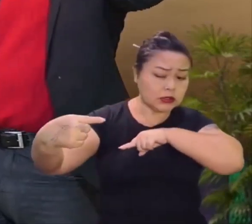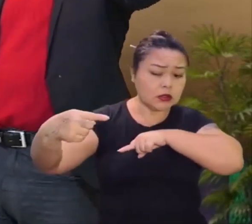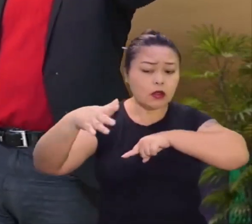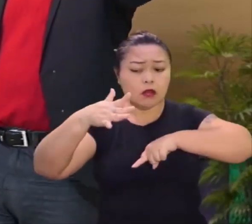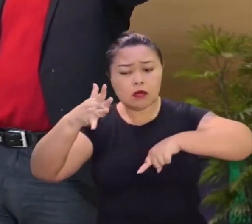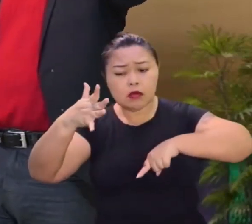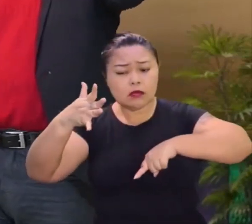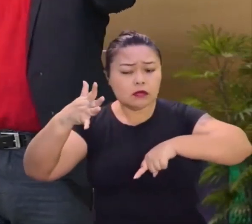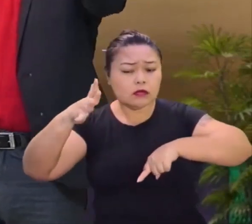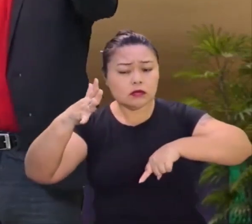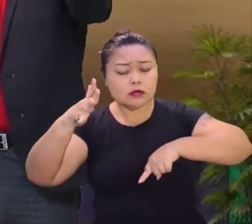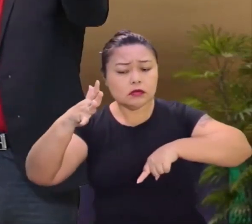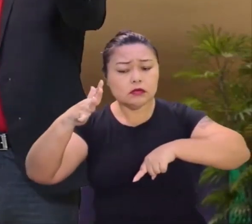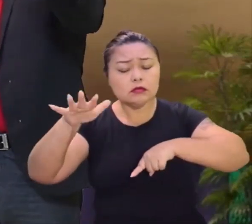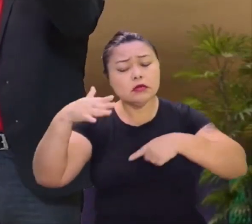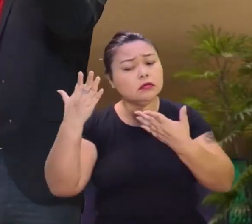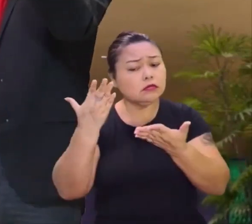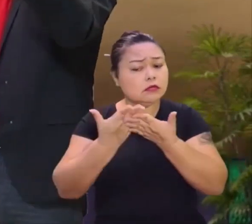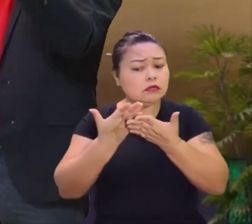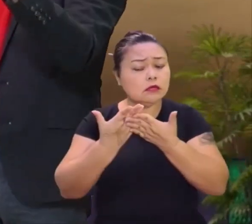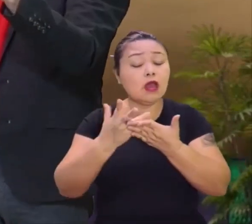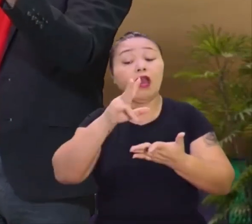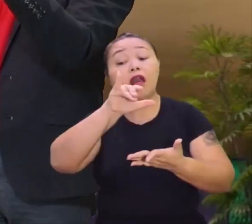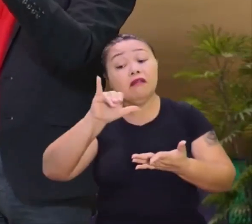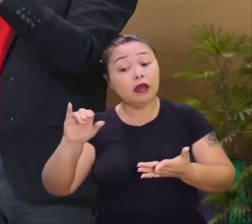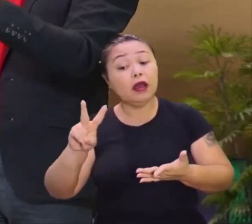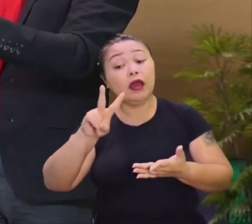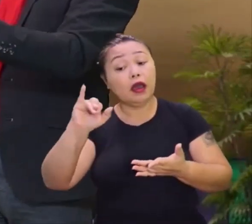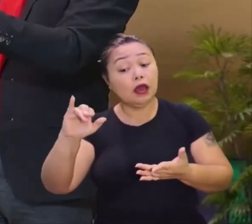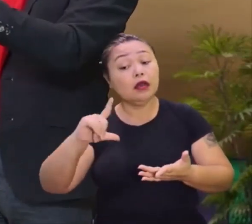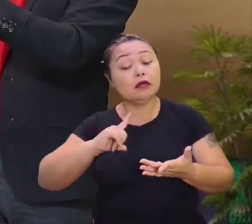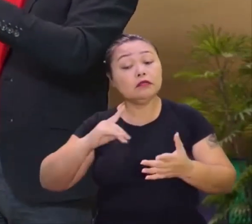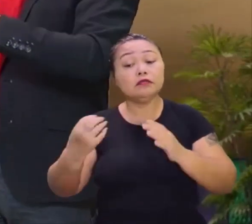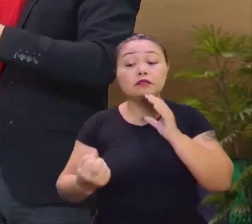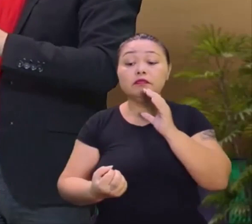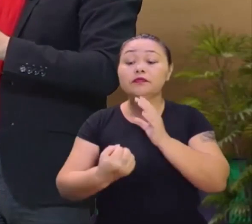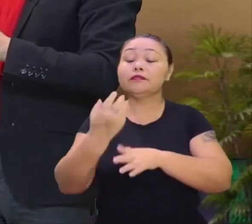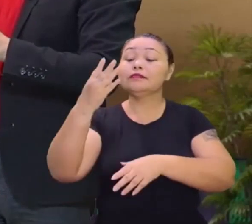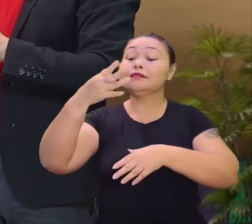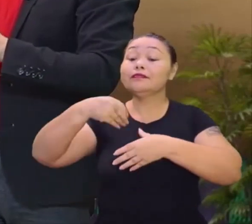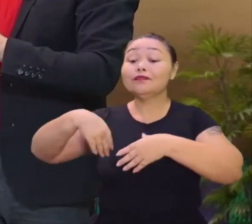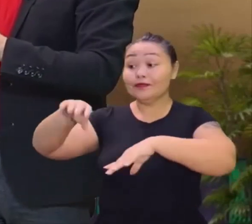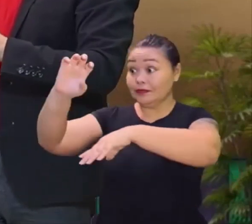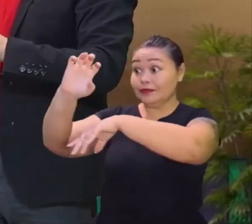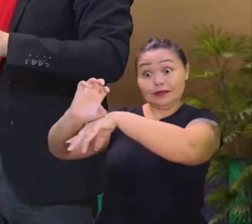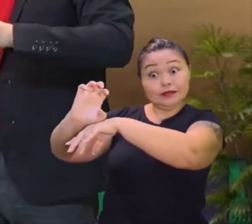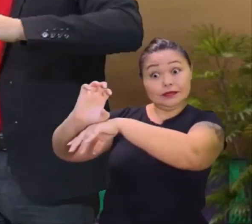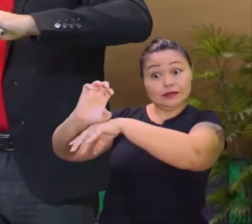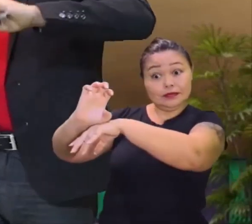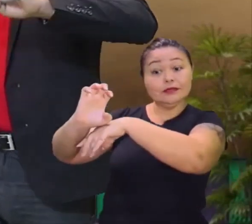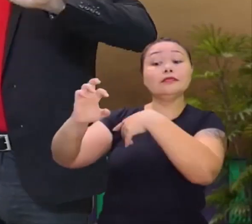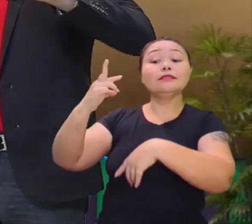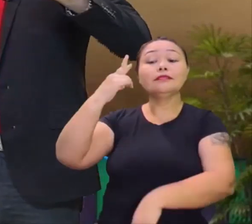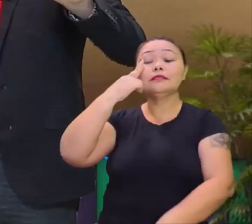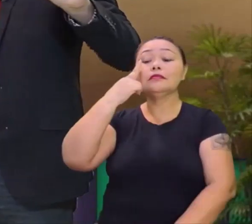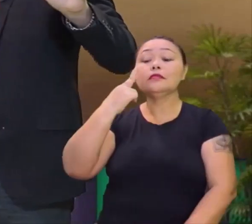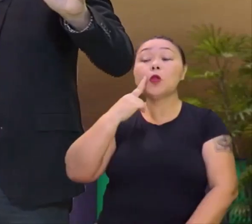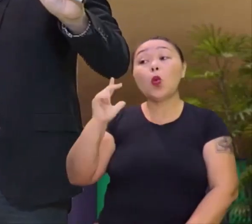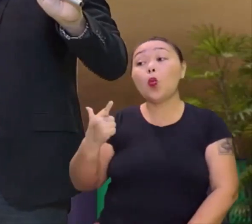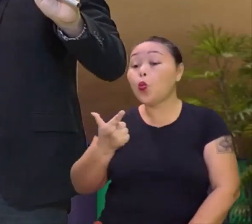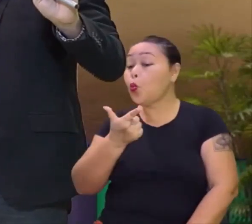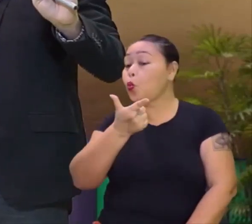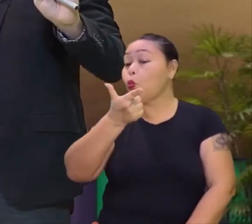na metade dessas nossas aulas vai ser criado o estado de Rondônia, que já é uma